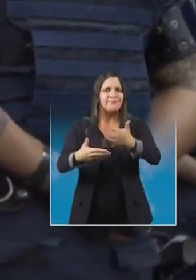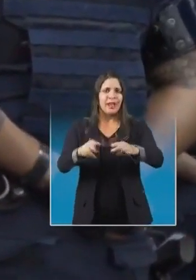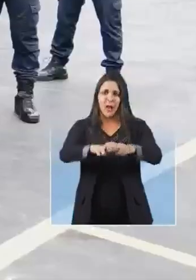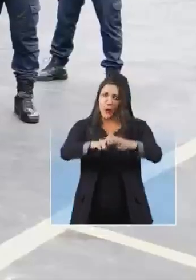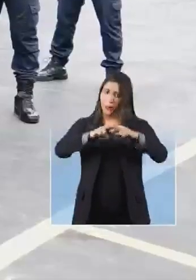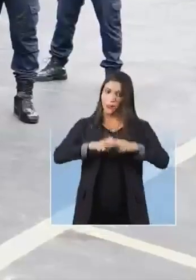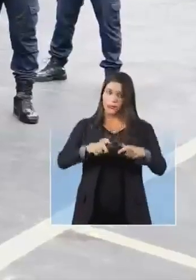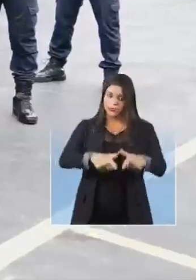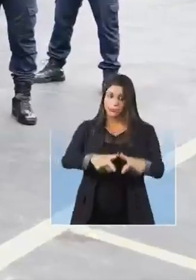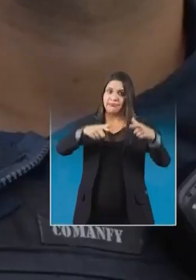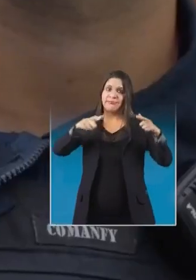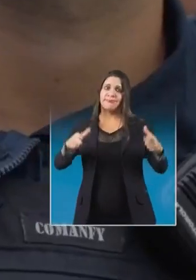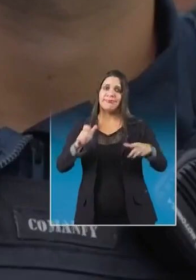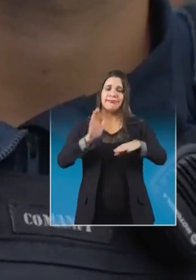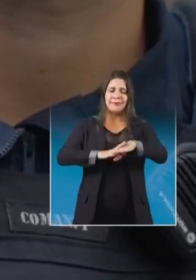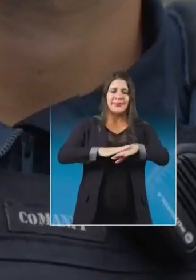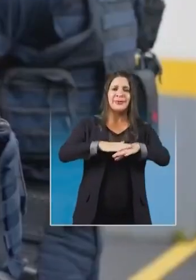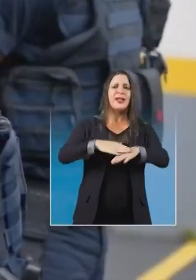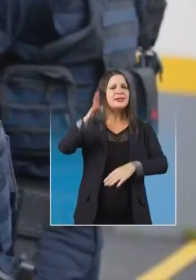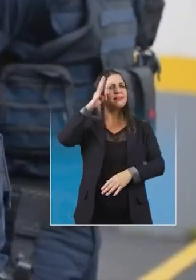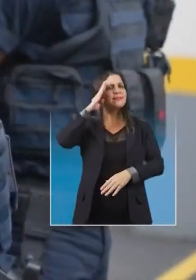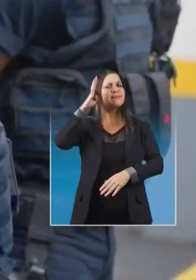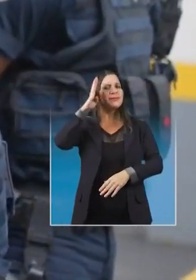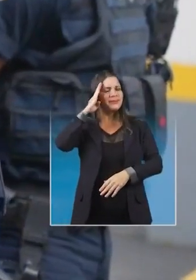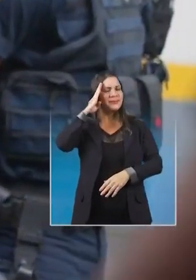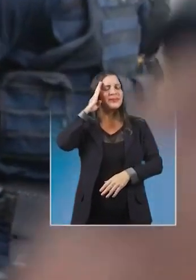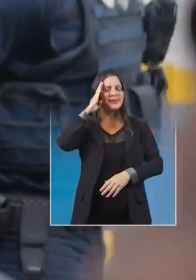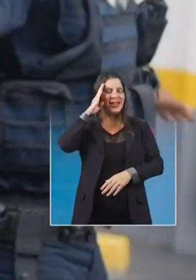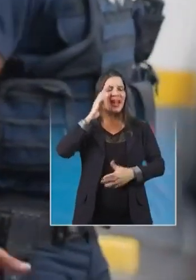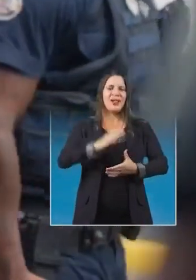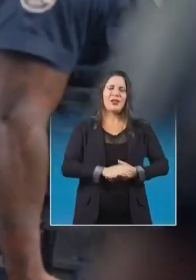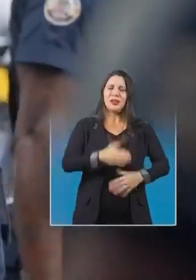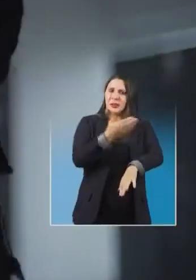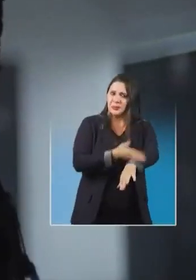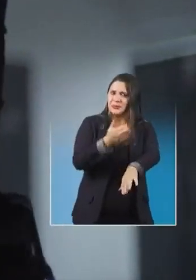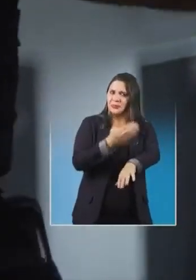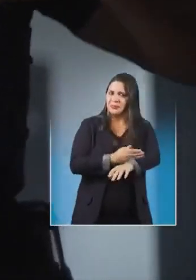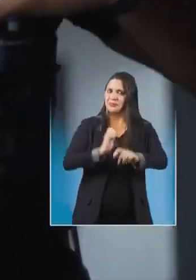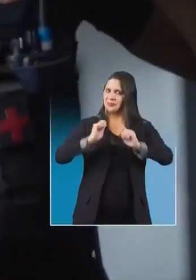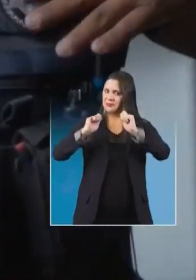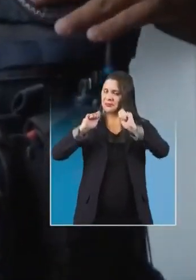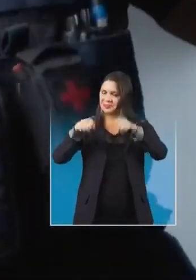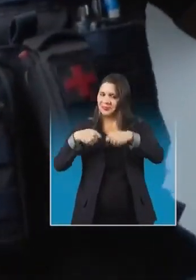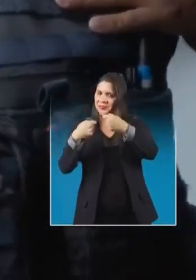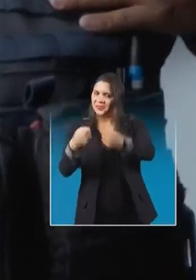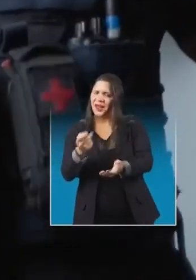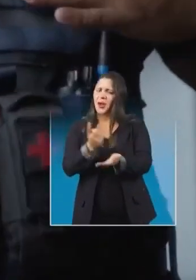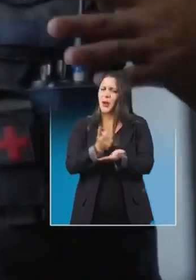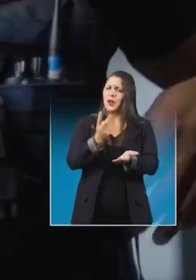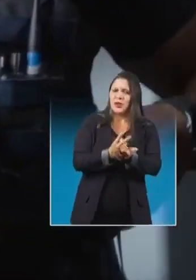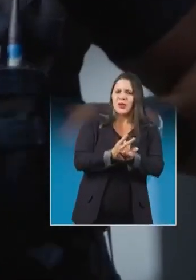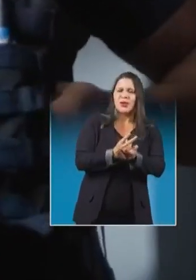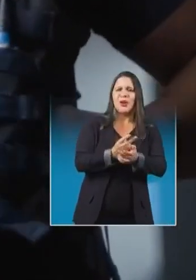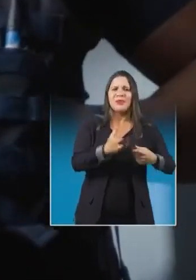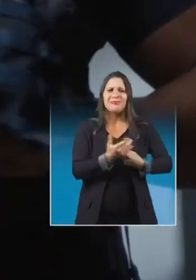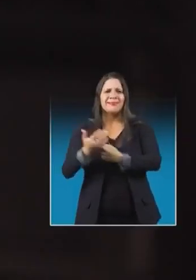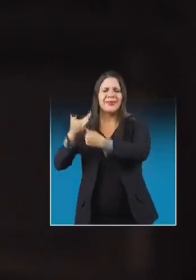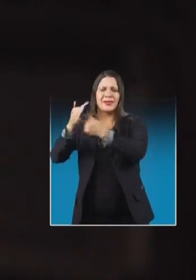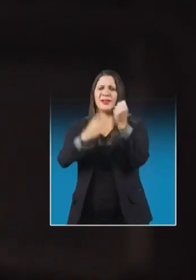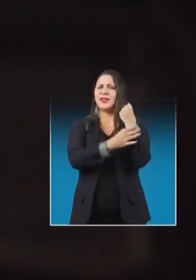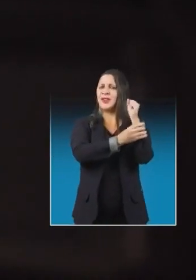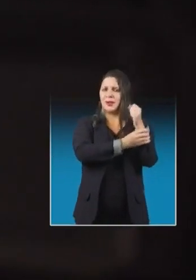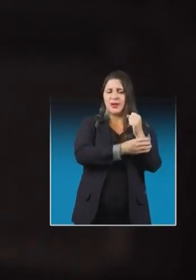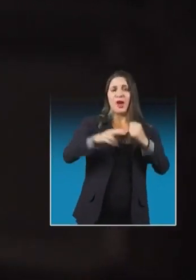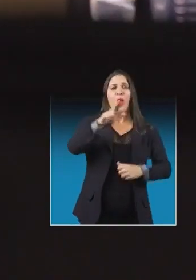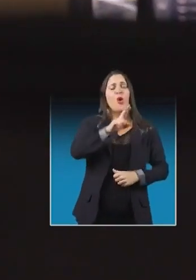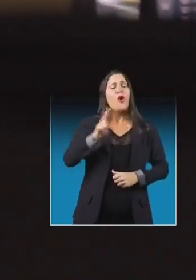isso, vamos ampliar ainda mais o efetivo da Guarda Municipal e continuar dando treinamento e investimento em tecnologia de segurança, com o